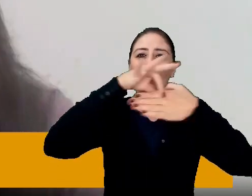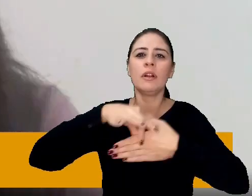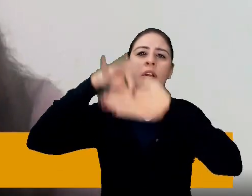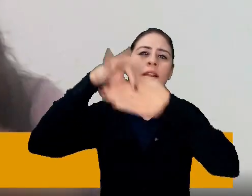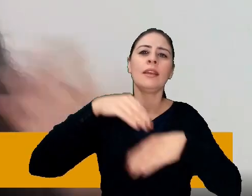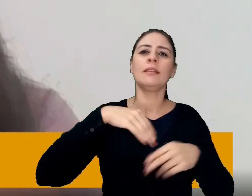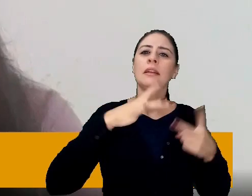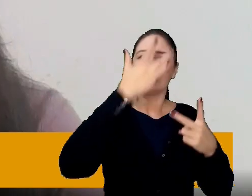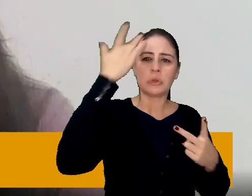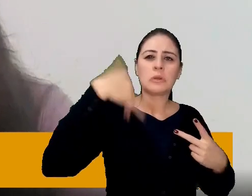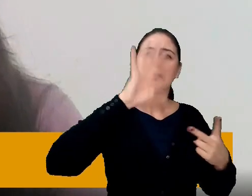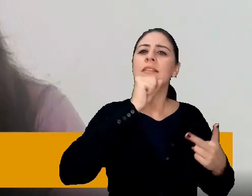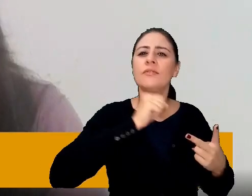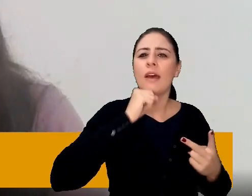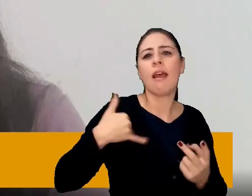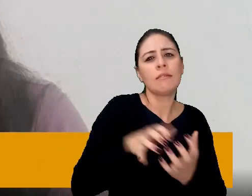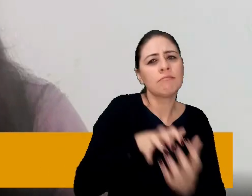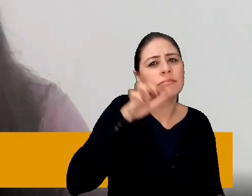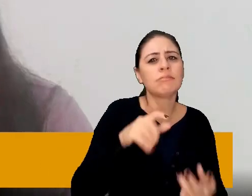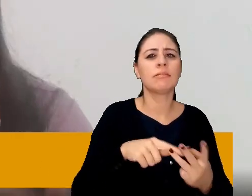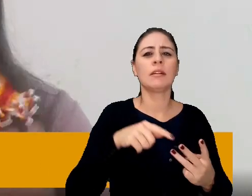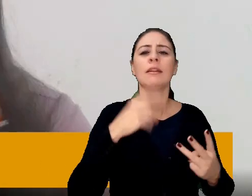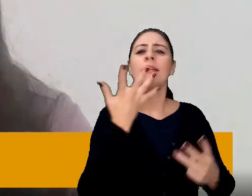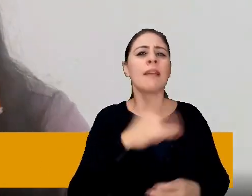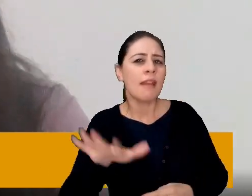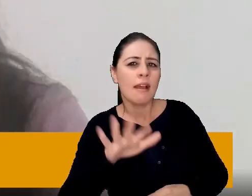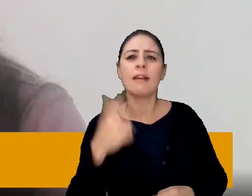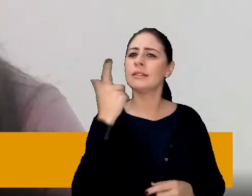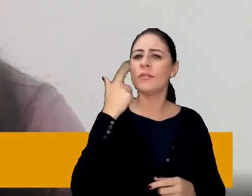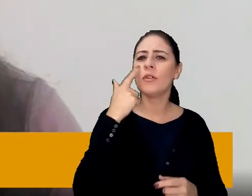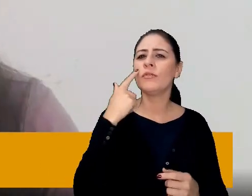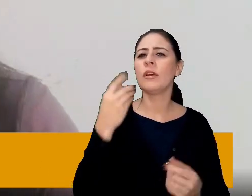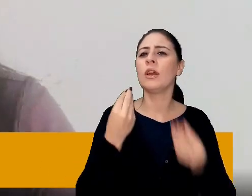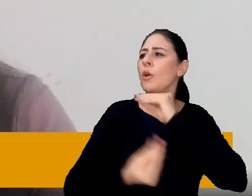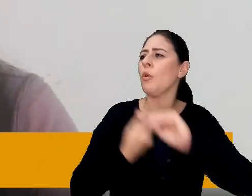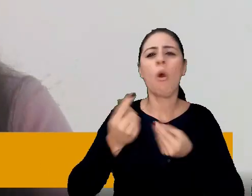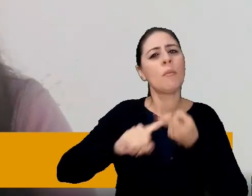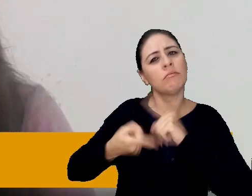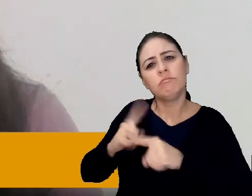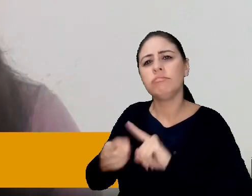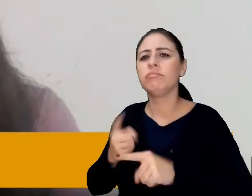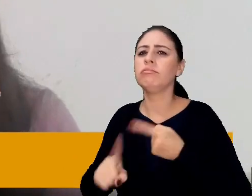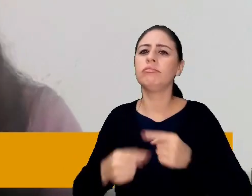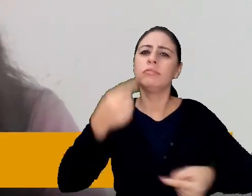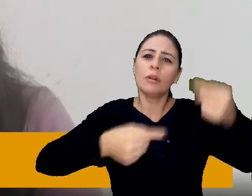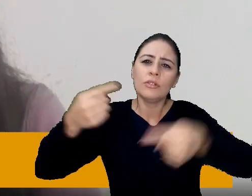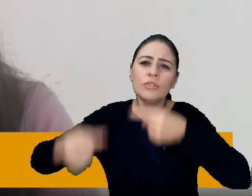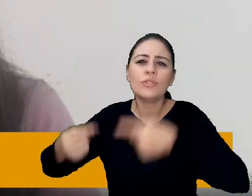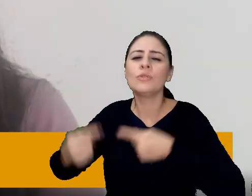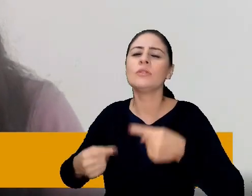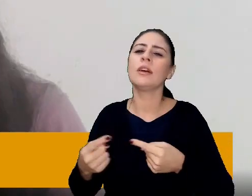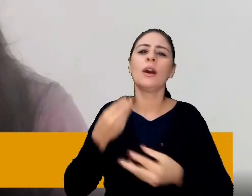com os chamões, junto com o cacique, junto com os cofá, que é os mais velhos, junto com as crianças, né? Vamos mapear, vamos